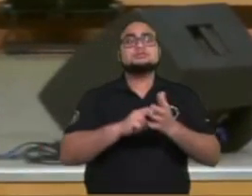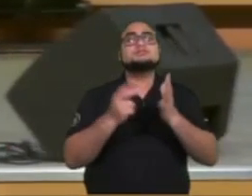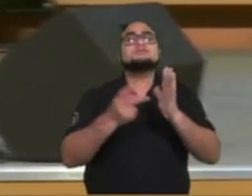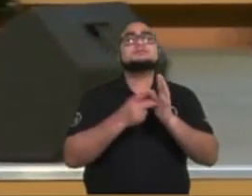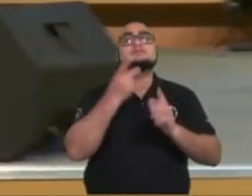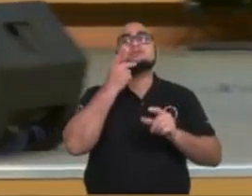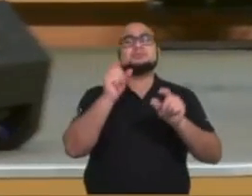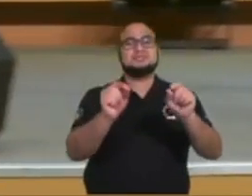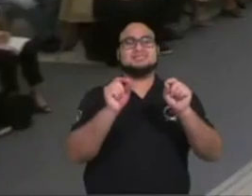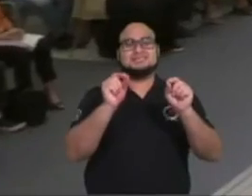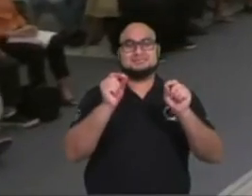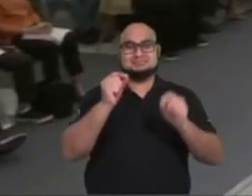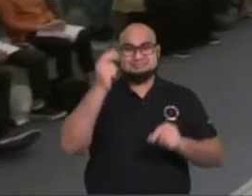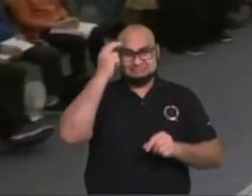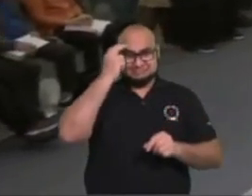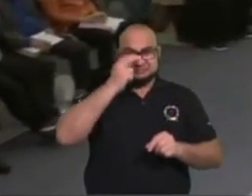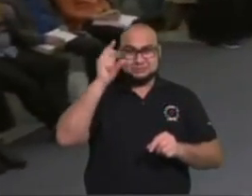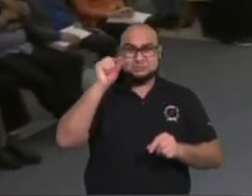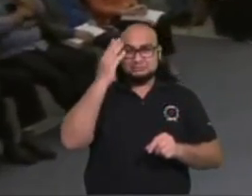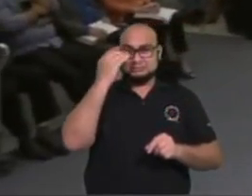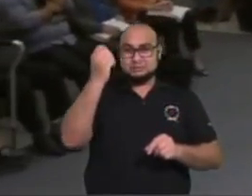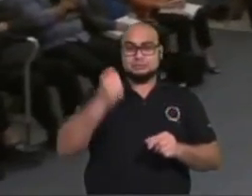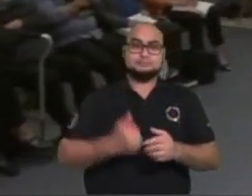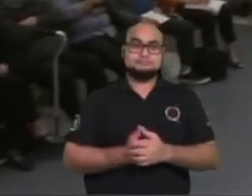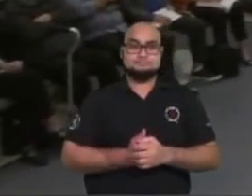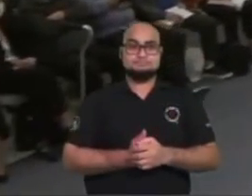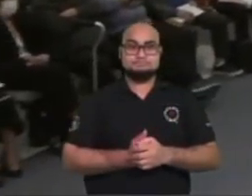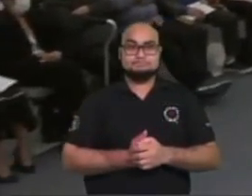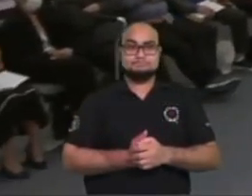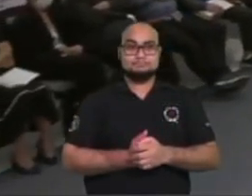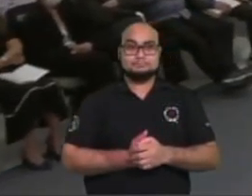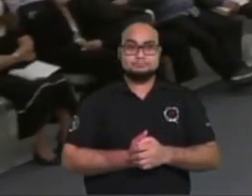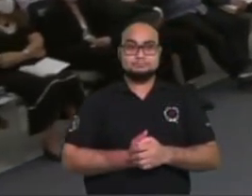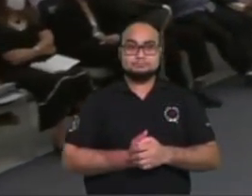que sabe discernir os ambientes e as estações